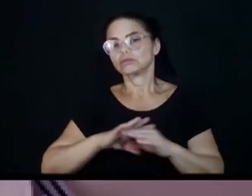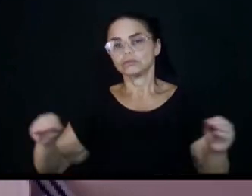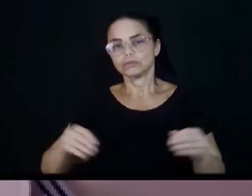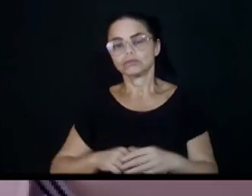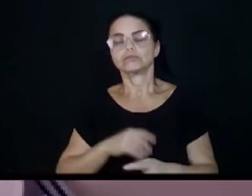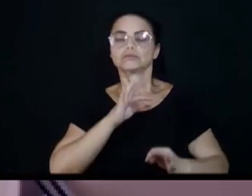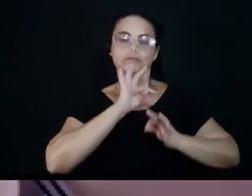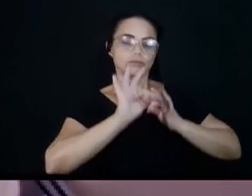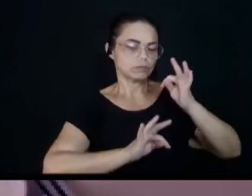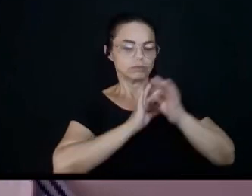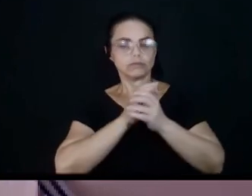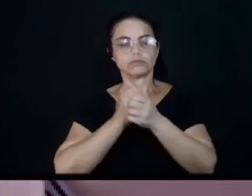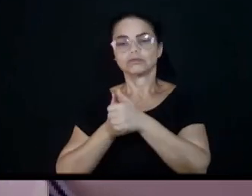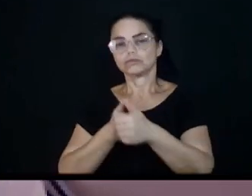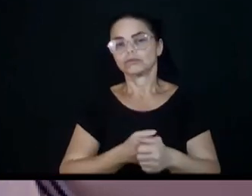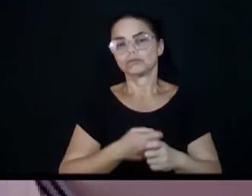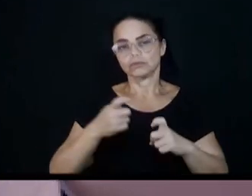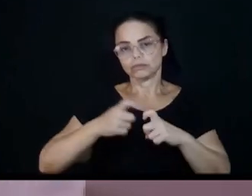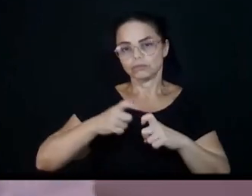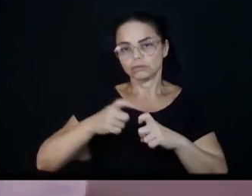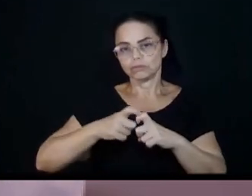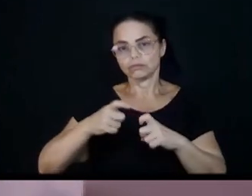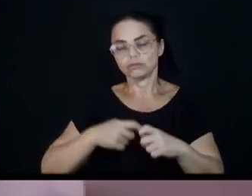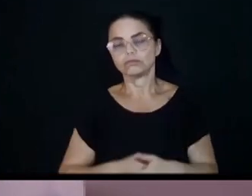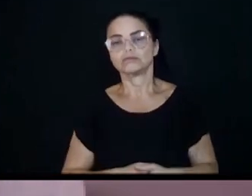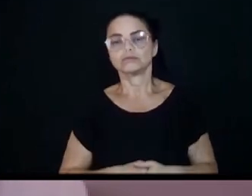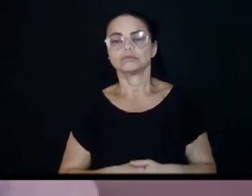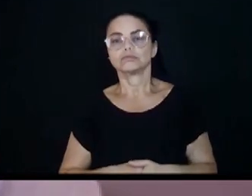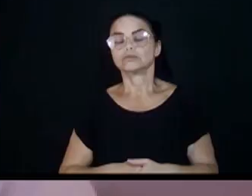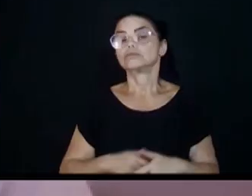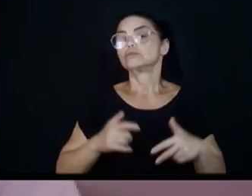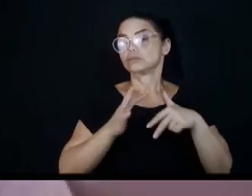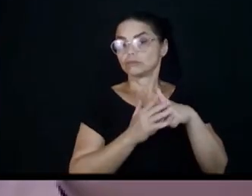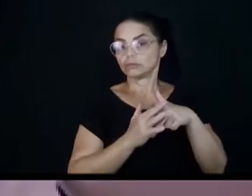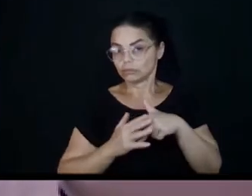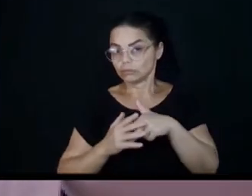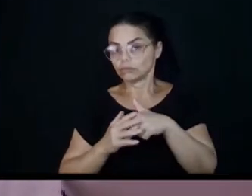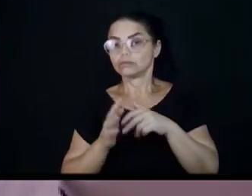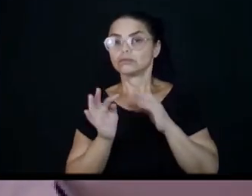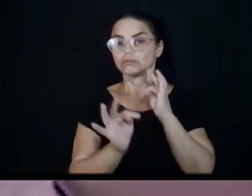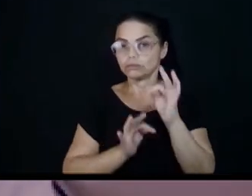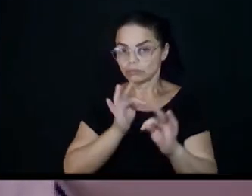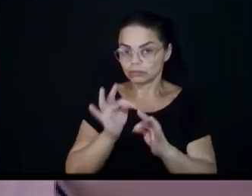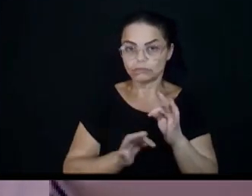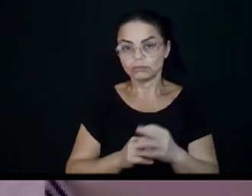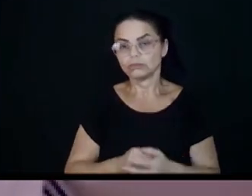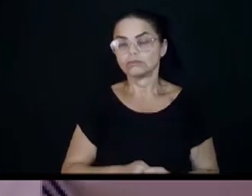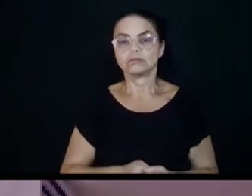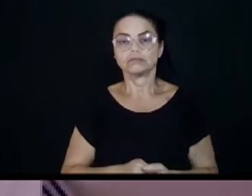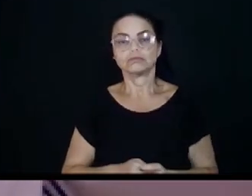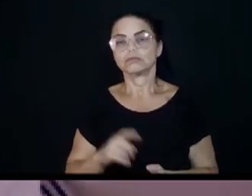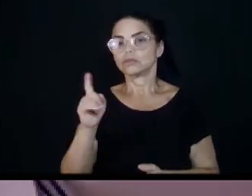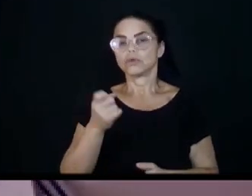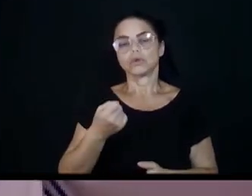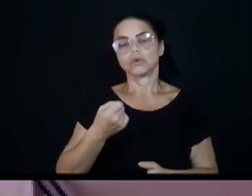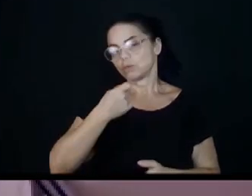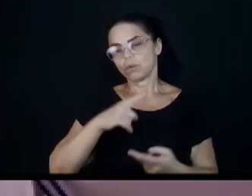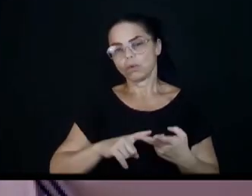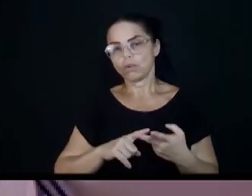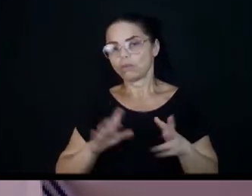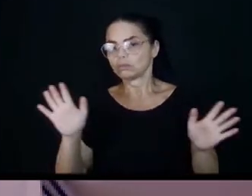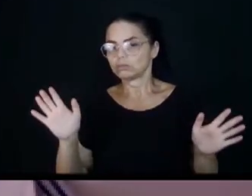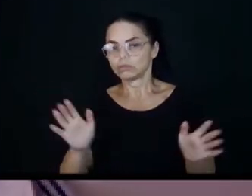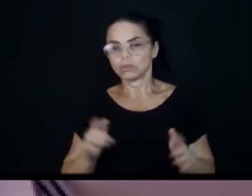acompanhamento. O paciente fazendo o tratamento não farmacológico, ele melhora. Agora,